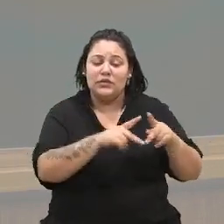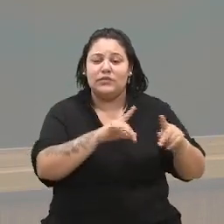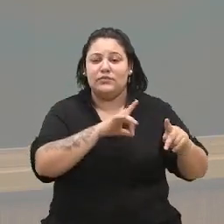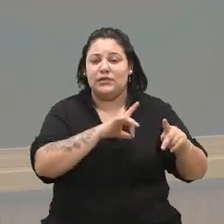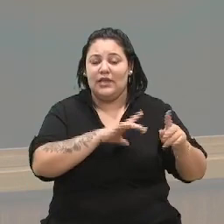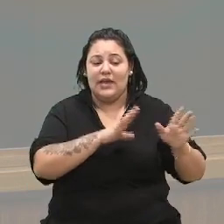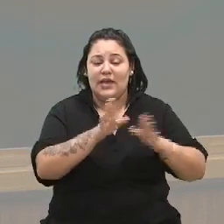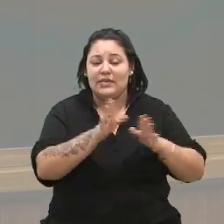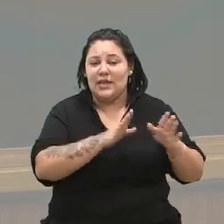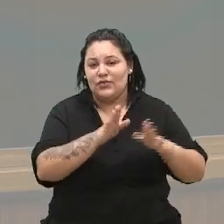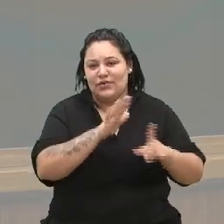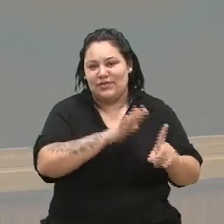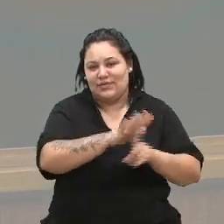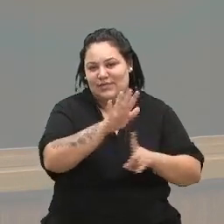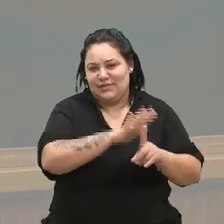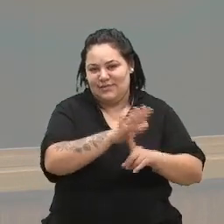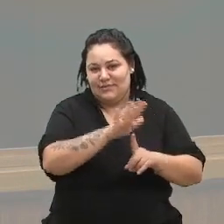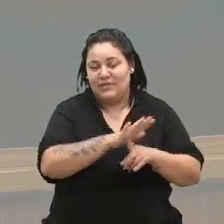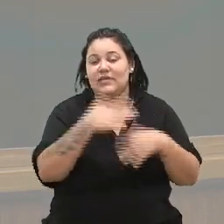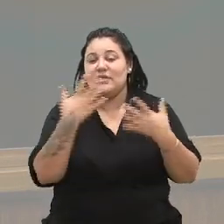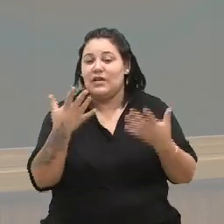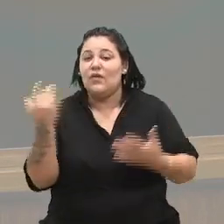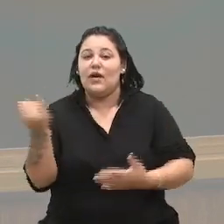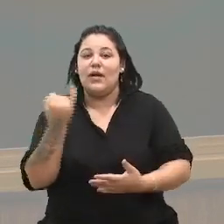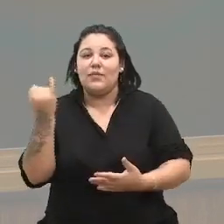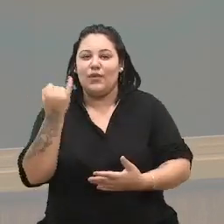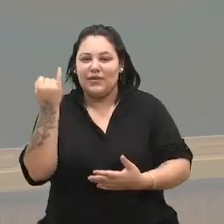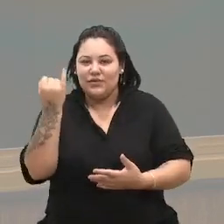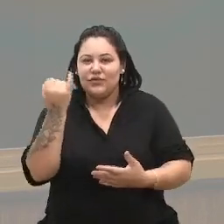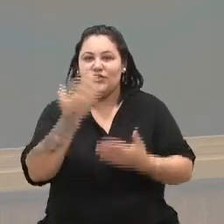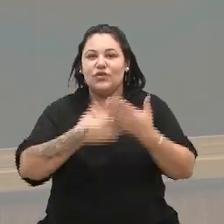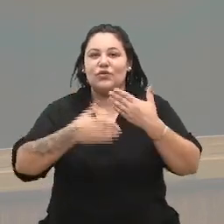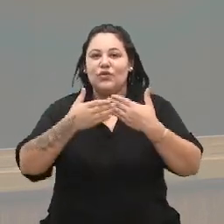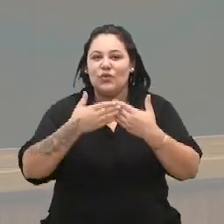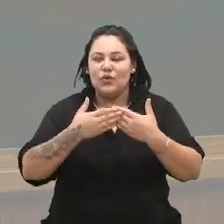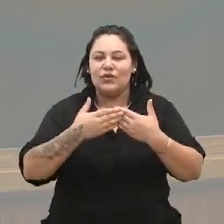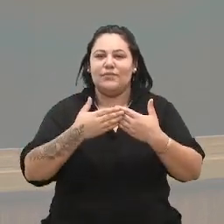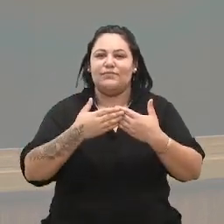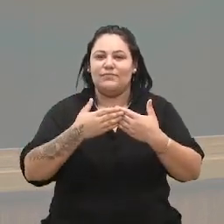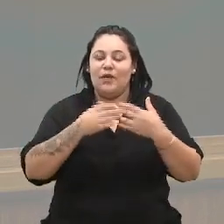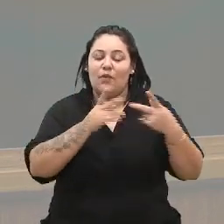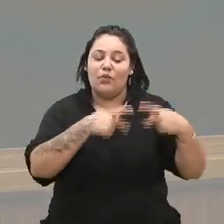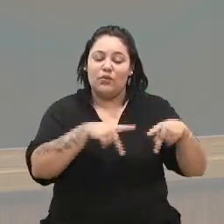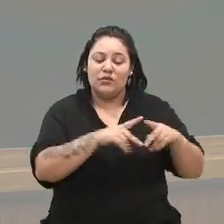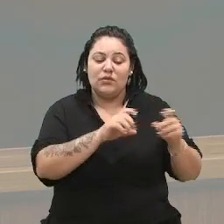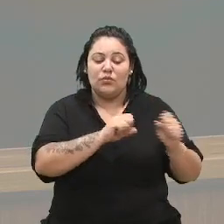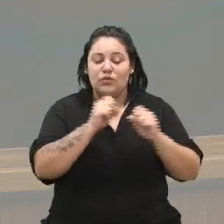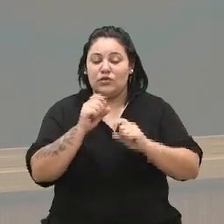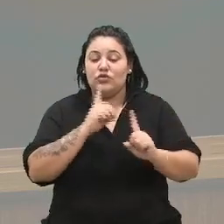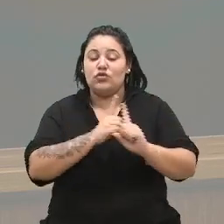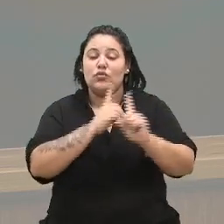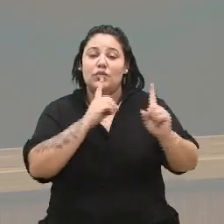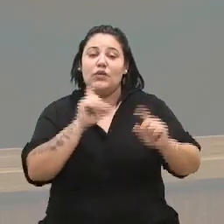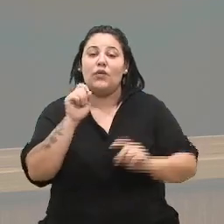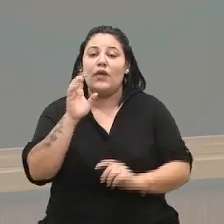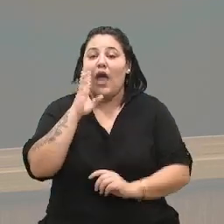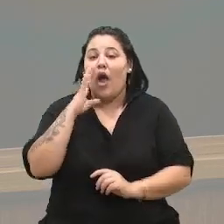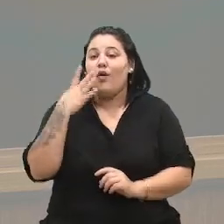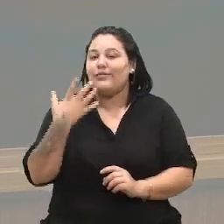essas demandas. Então, é importante que toda a população possa saber o que está acontecendo